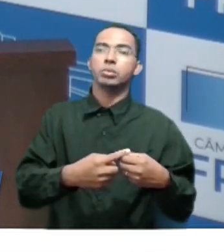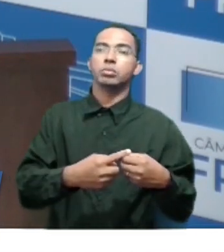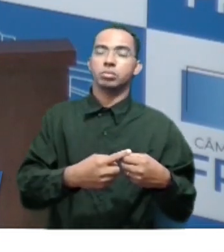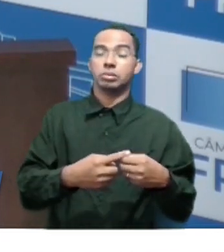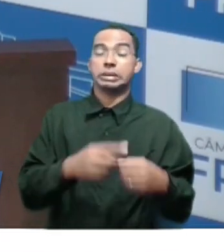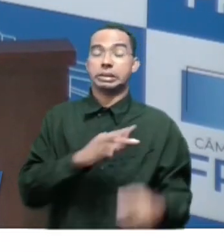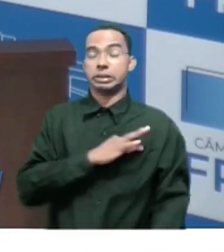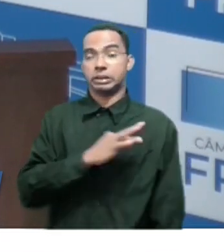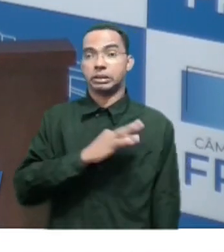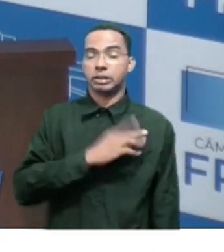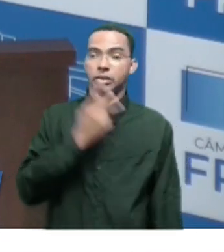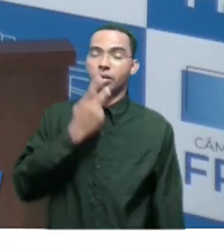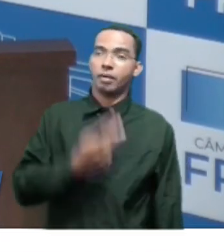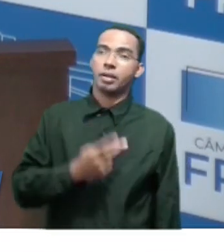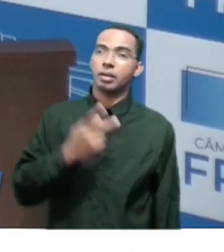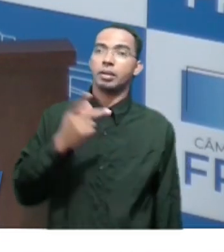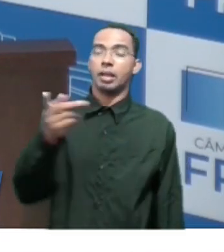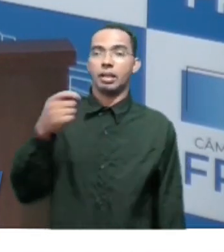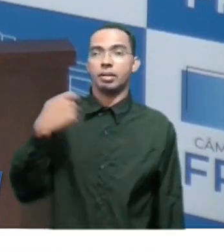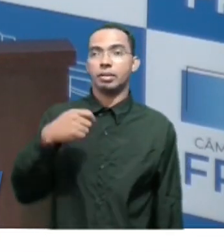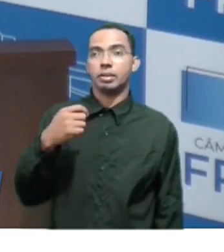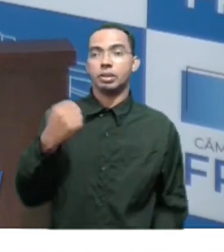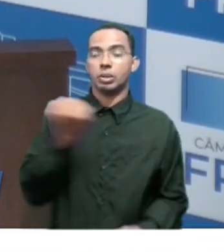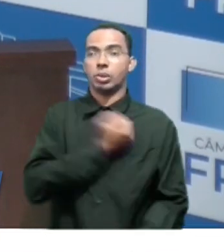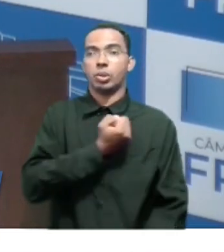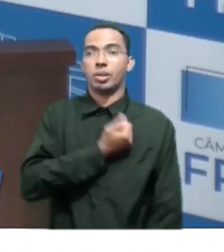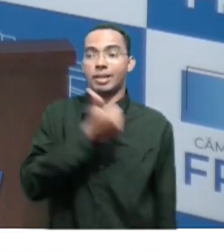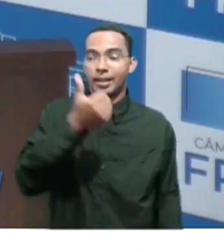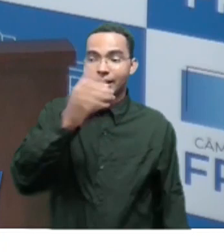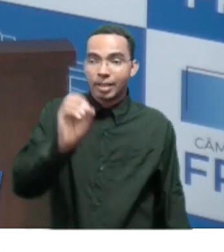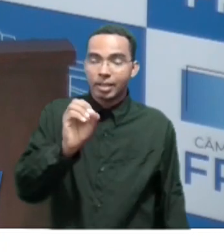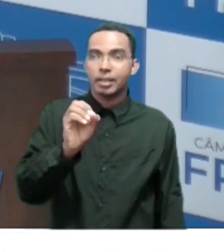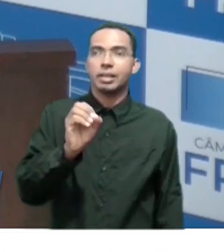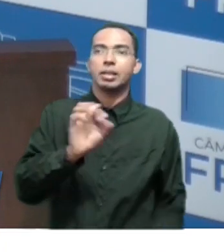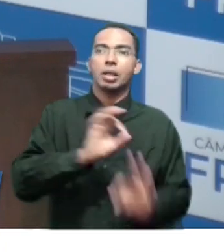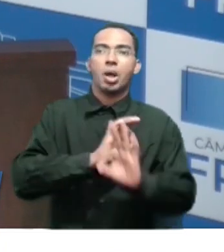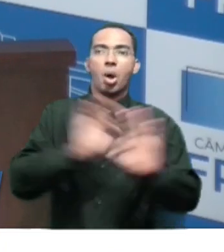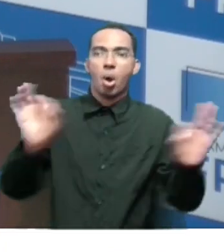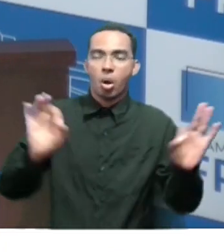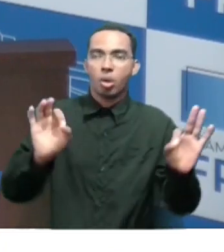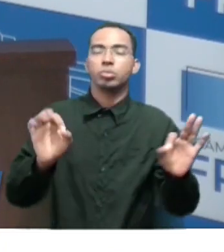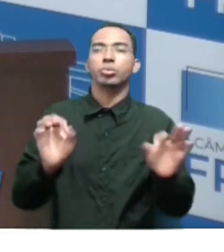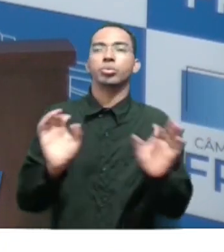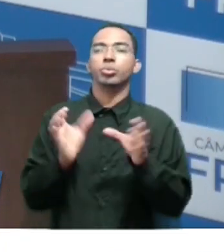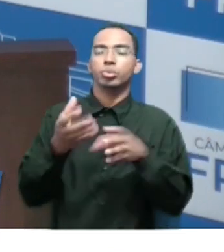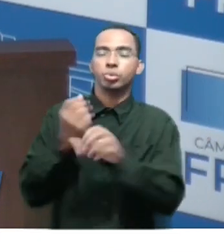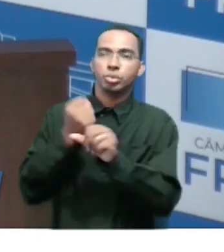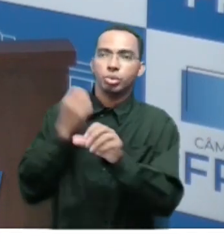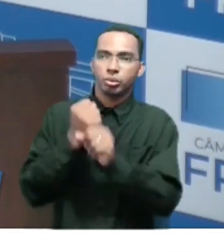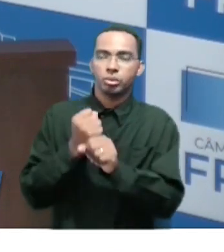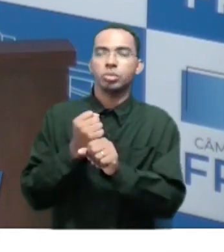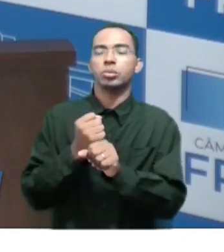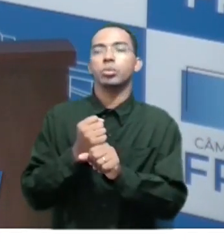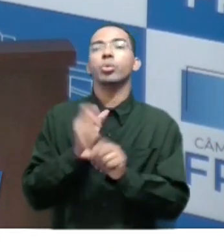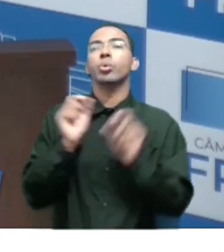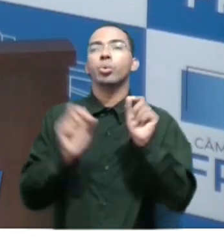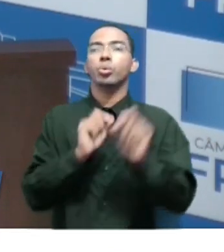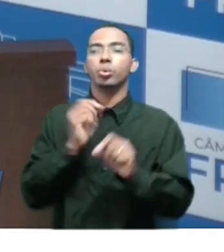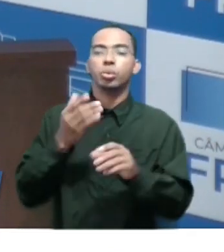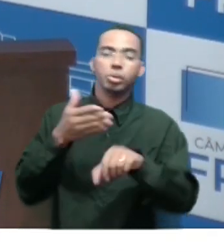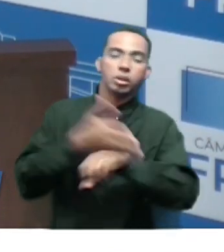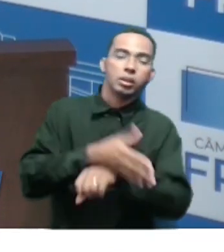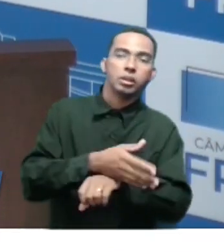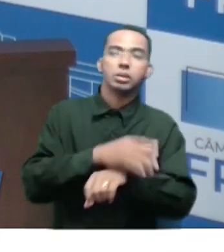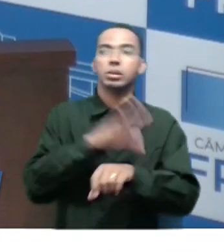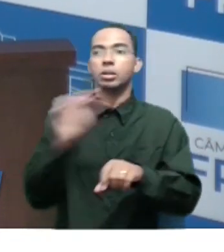tecnicamente falando, nós temos que tirar da nota 10, que é muito bem elaborada a execução orçamentária, o que entra, o que sai,